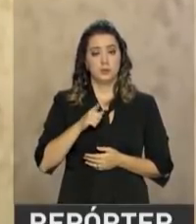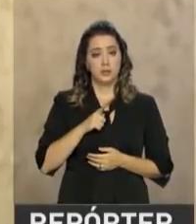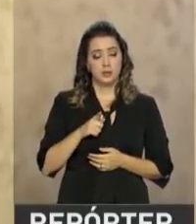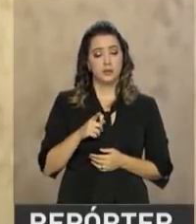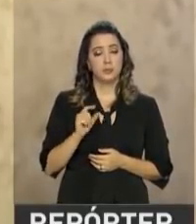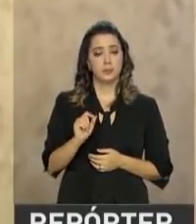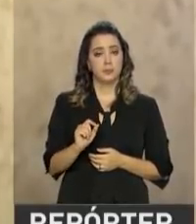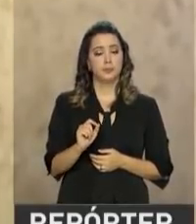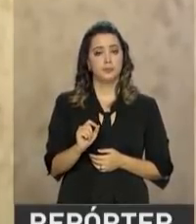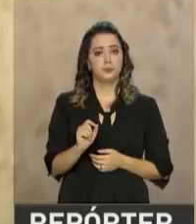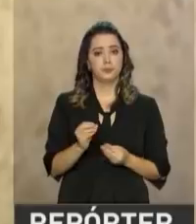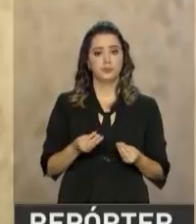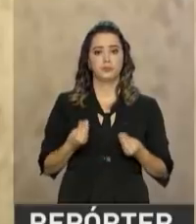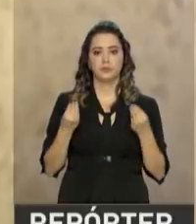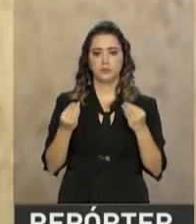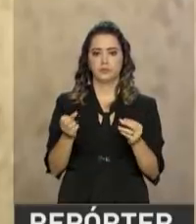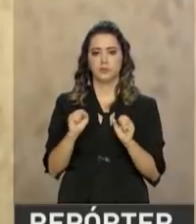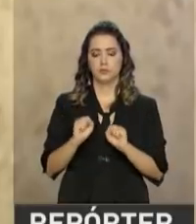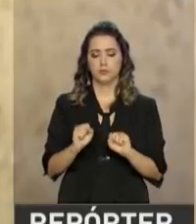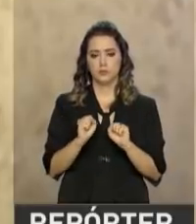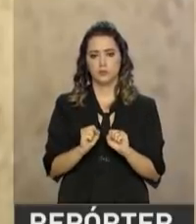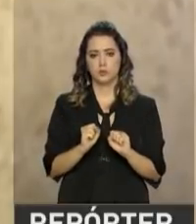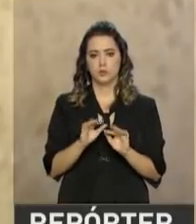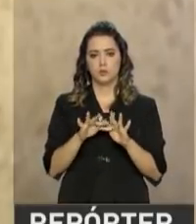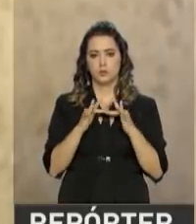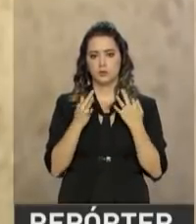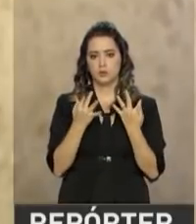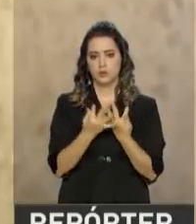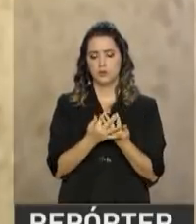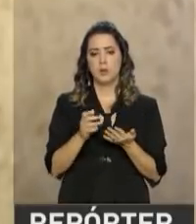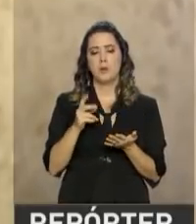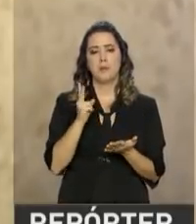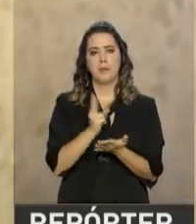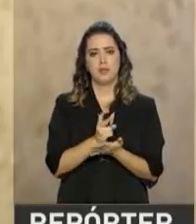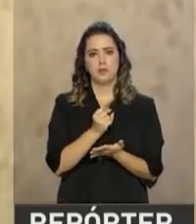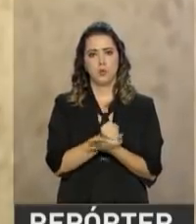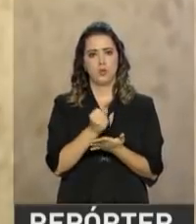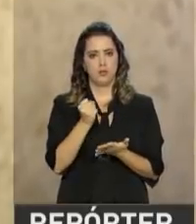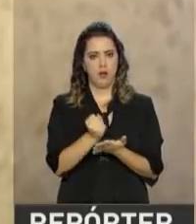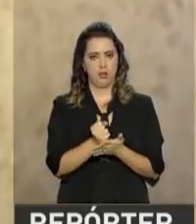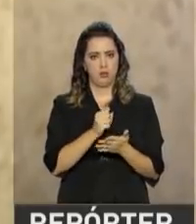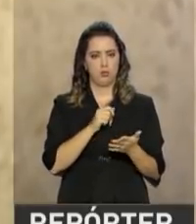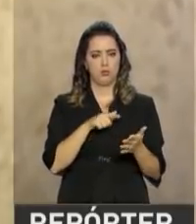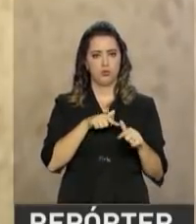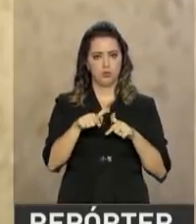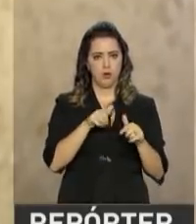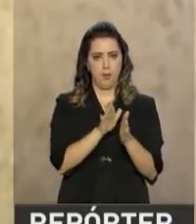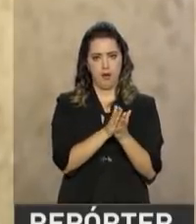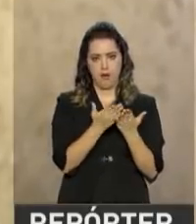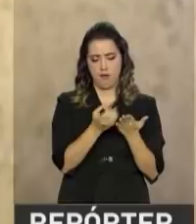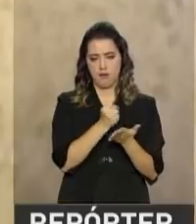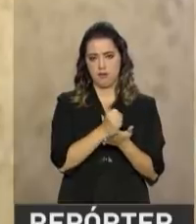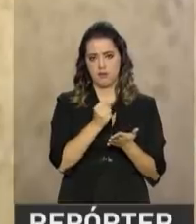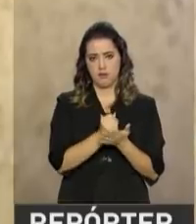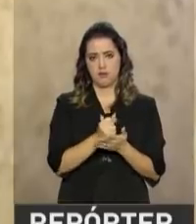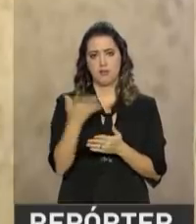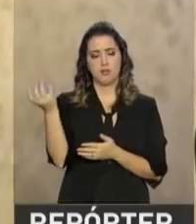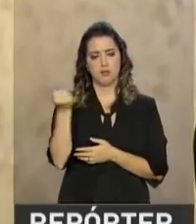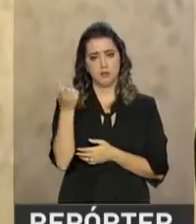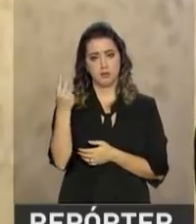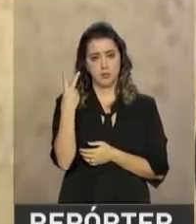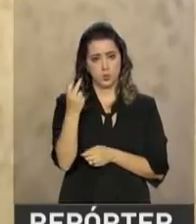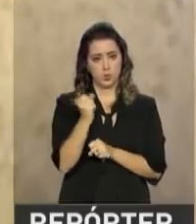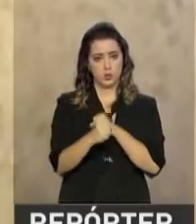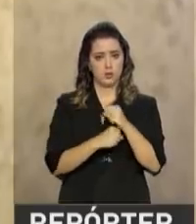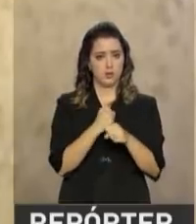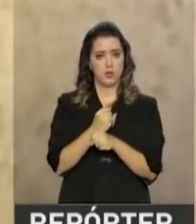também de garantir que as famílias, mesmo assinando carteira, elas continuem recebendo o Bolsa Família por 2 anos, para não